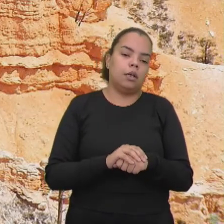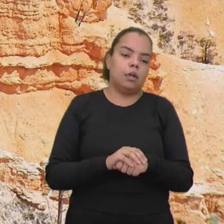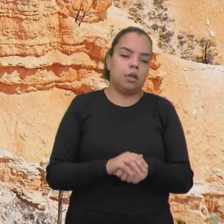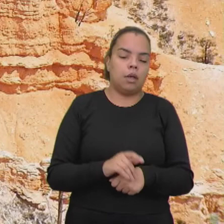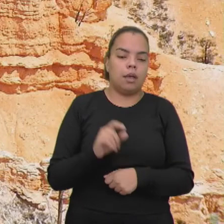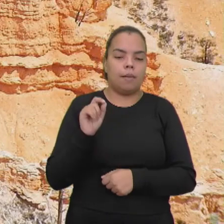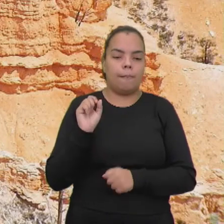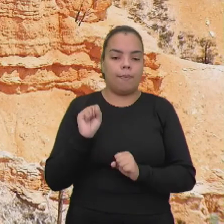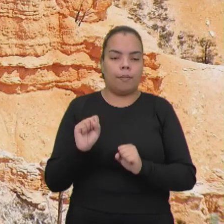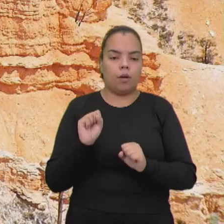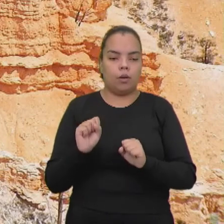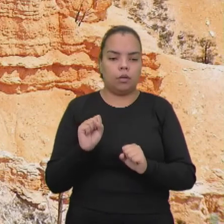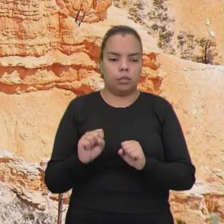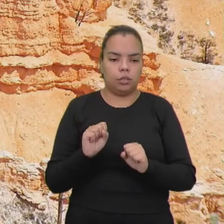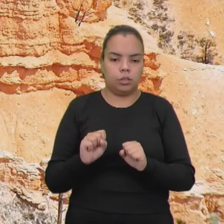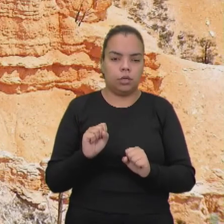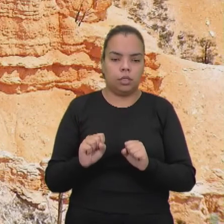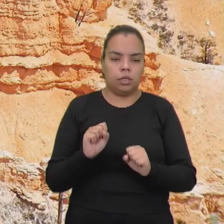dos processos,